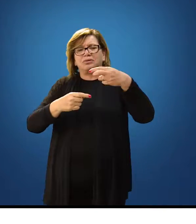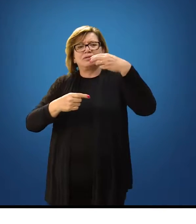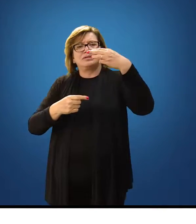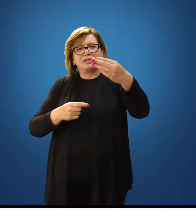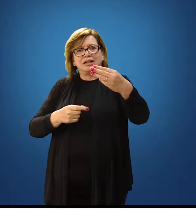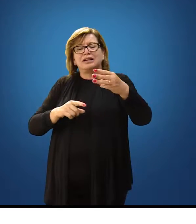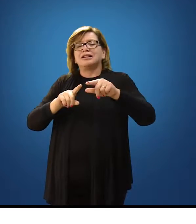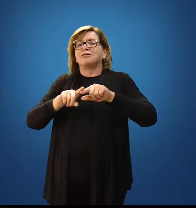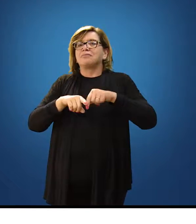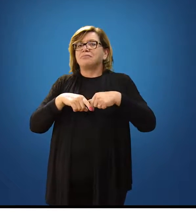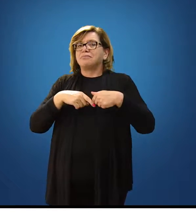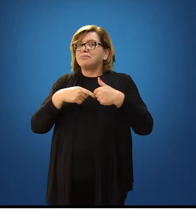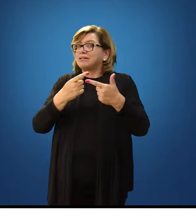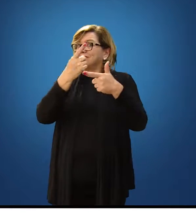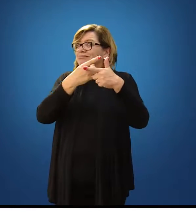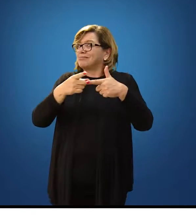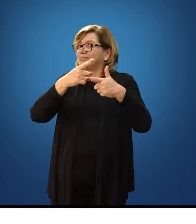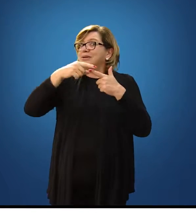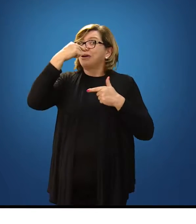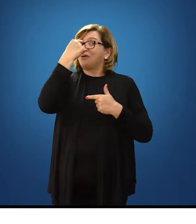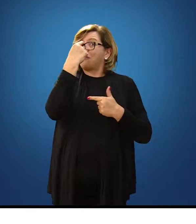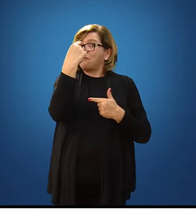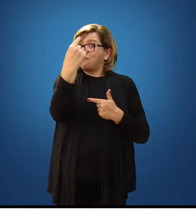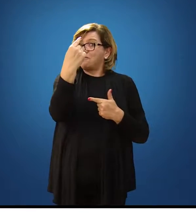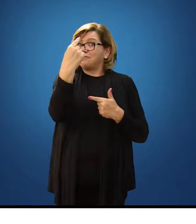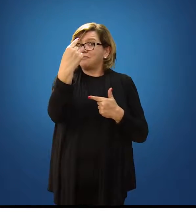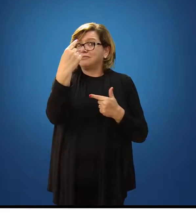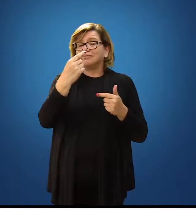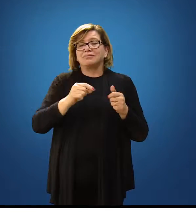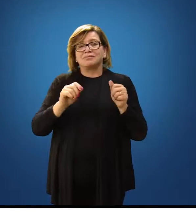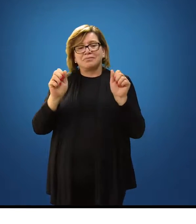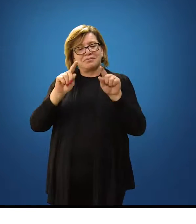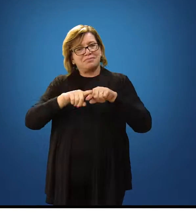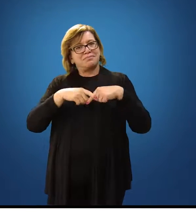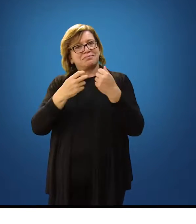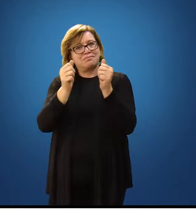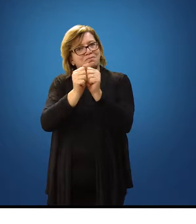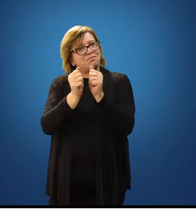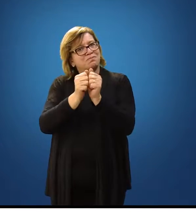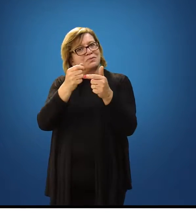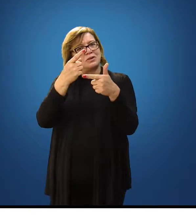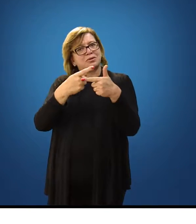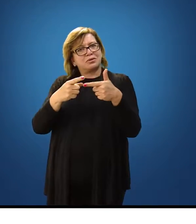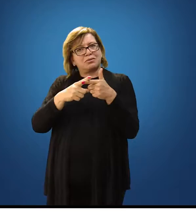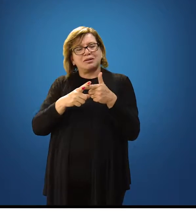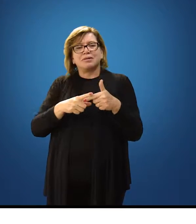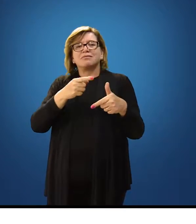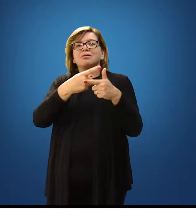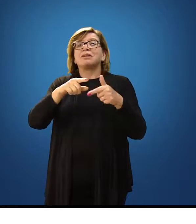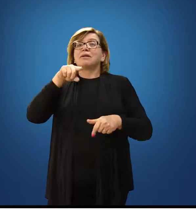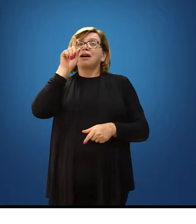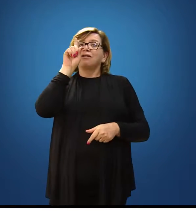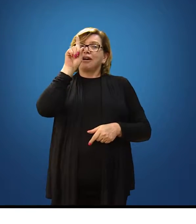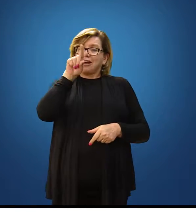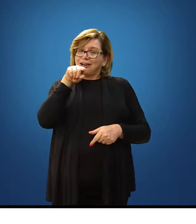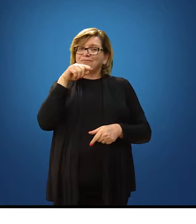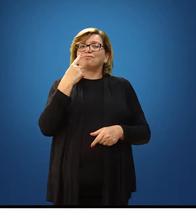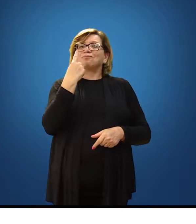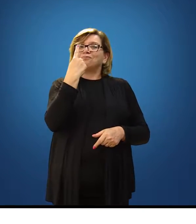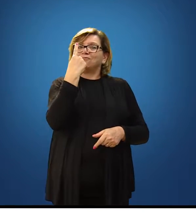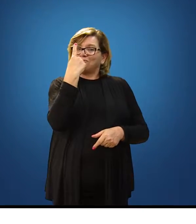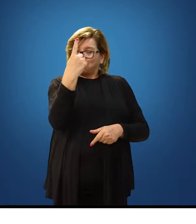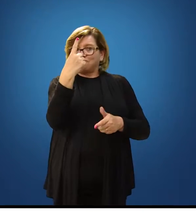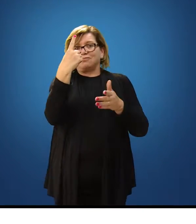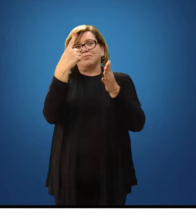de pesquisa, mas elas são complementares ao problema. O problema é uma pergunta central que vai guiar todo o seu estudo.